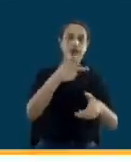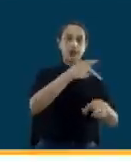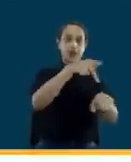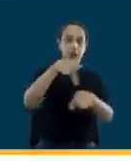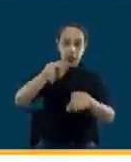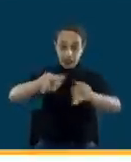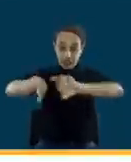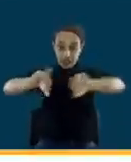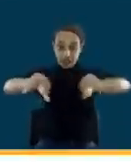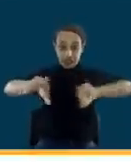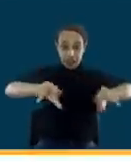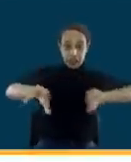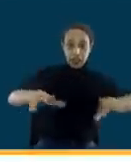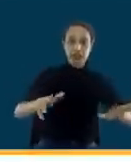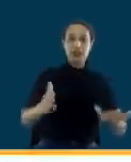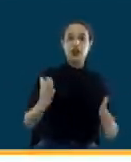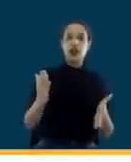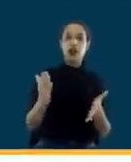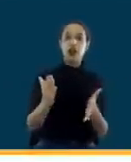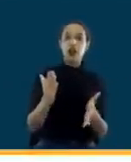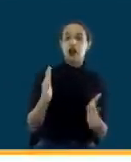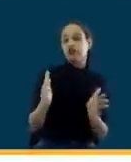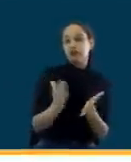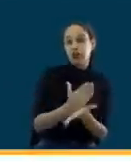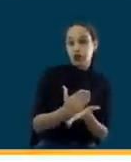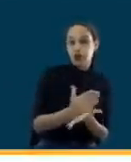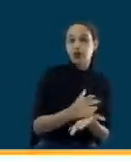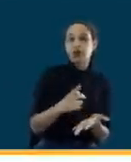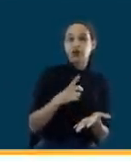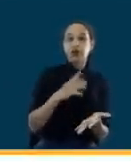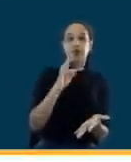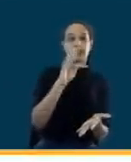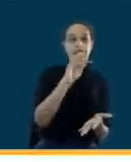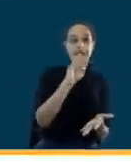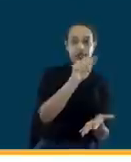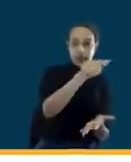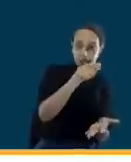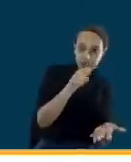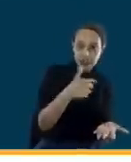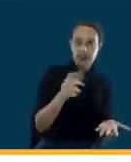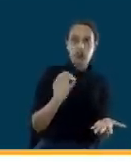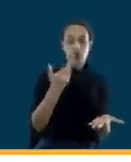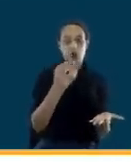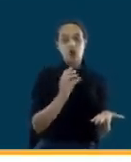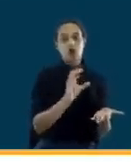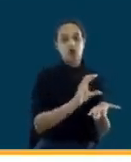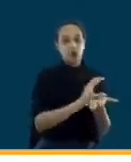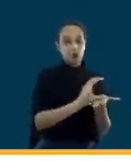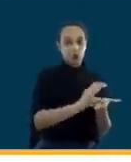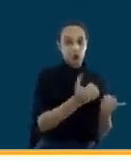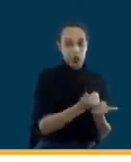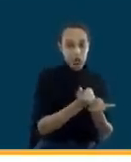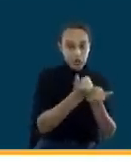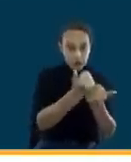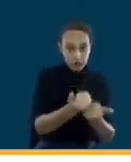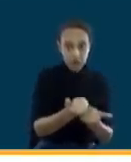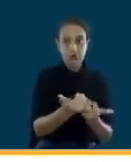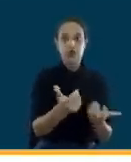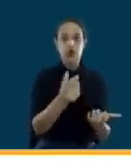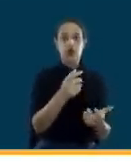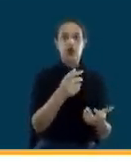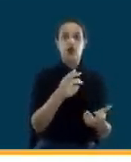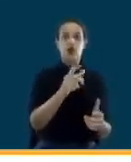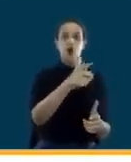propondo taxação de grandes fortunas, outros países fazendo crédito emergencial sem juros para a economia da cultura, outros países retirando